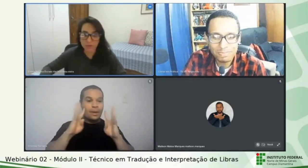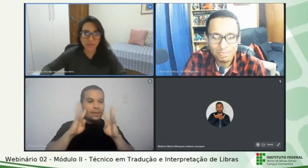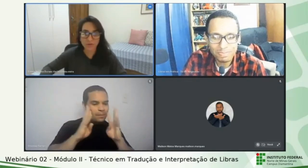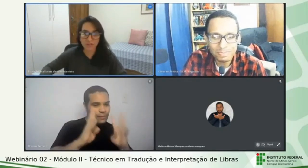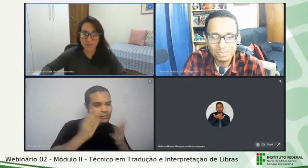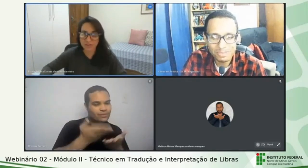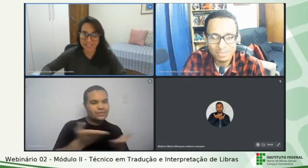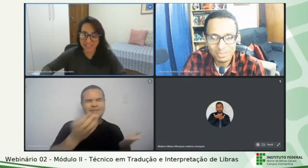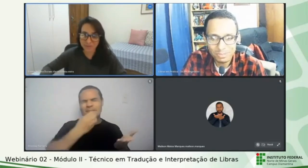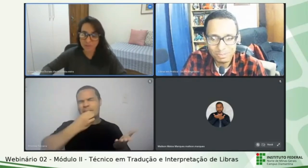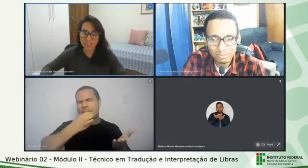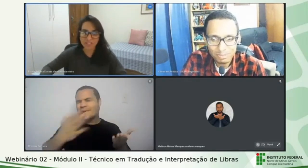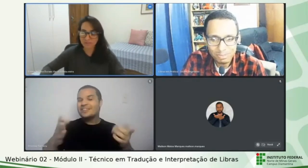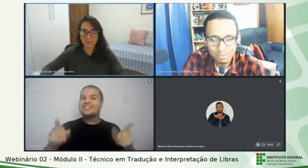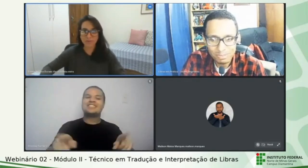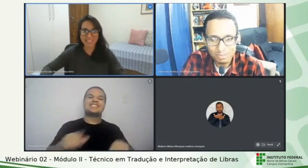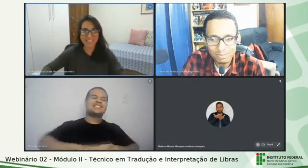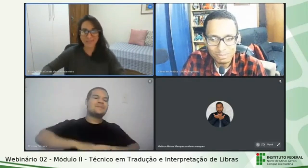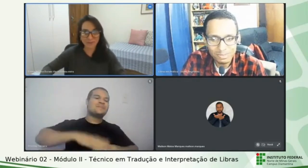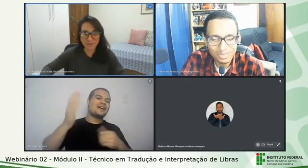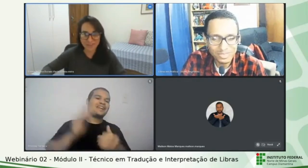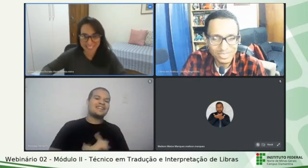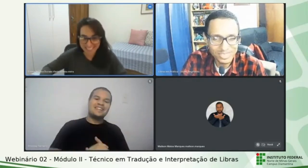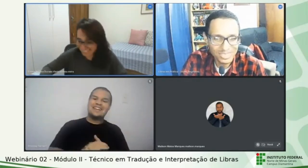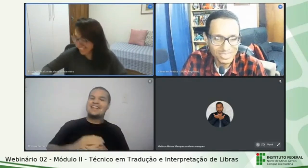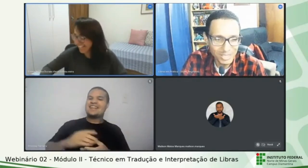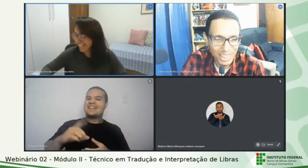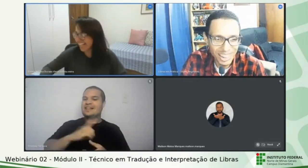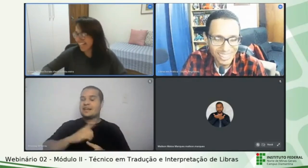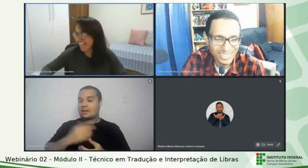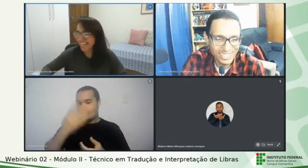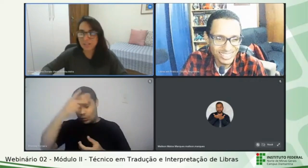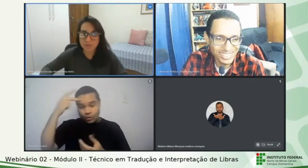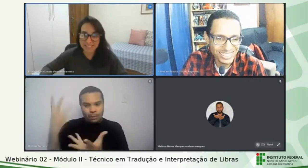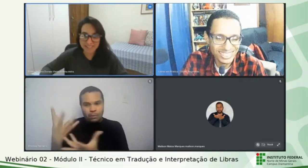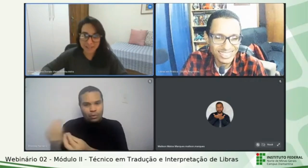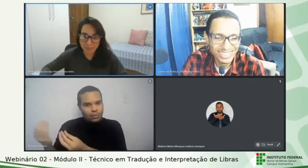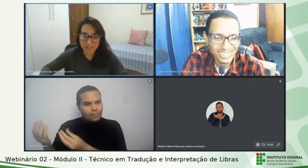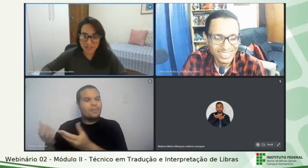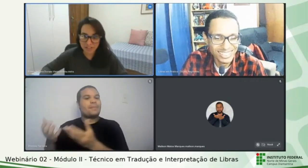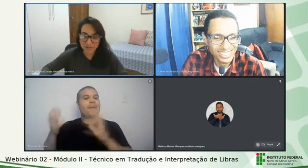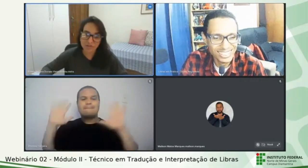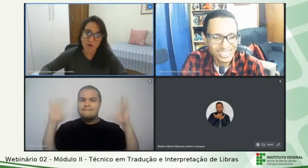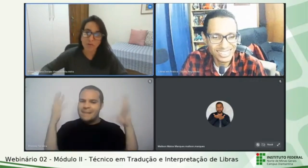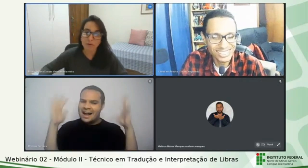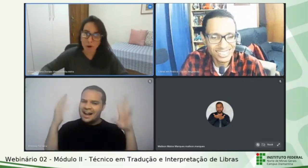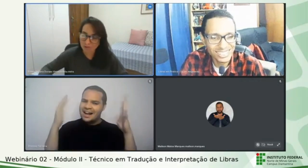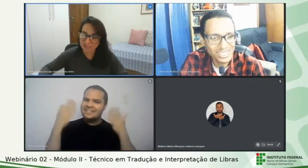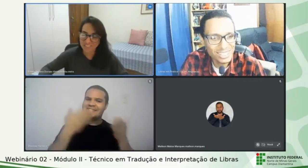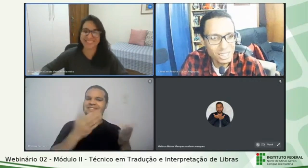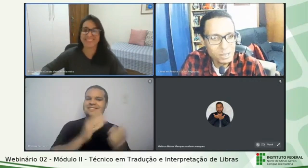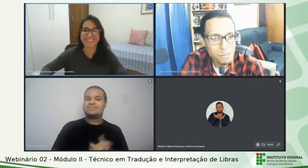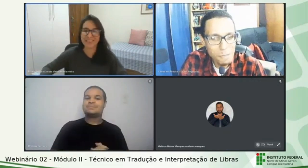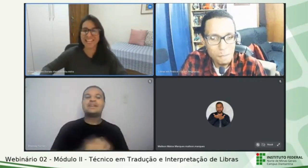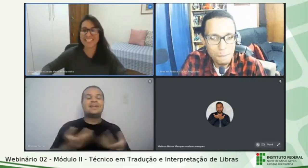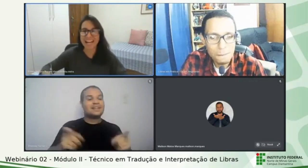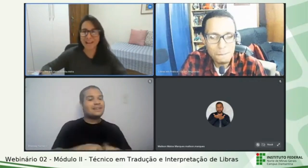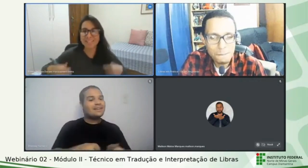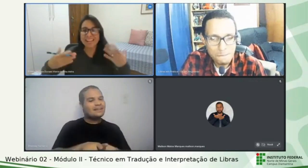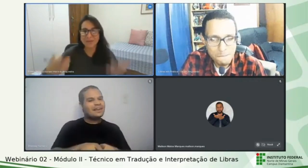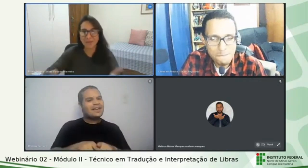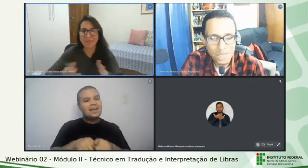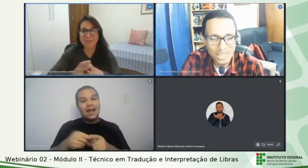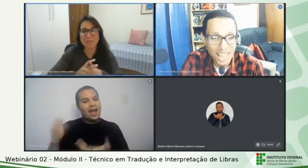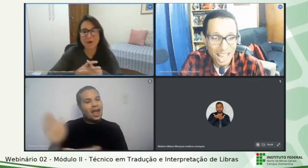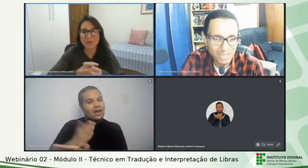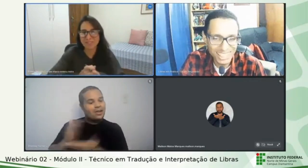muitos, muitos elogios aqui, impossível te passar todos. Muito obrigado. É, inclusive, estão pedindo que o senhor volte. Então, quem